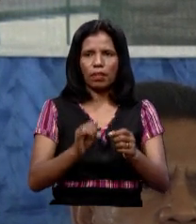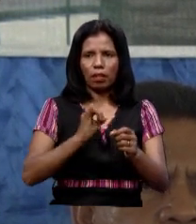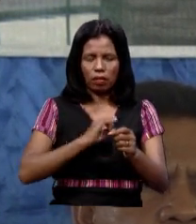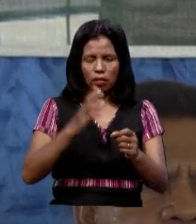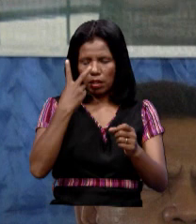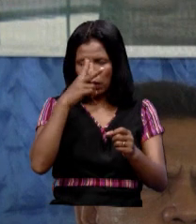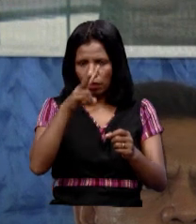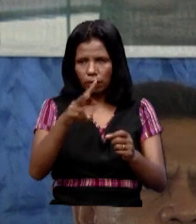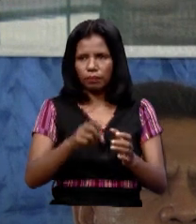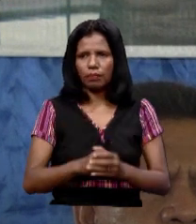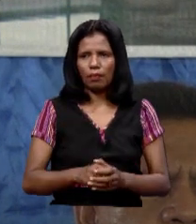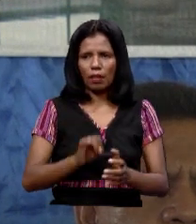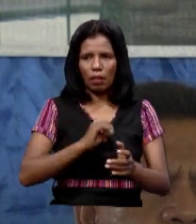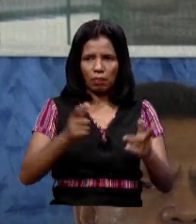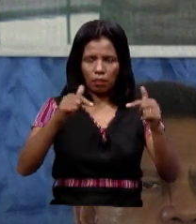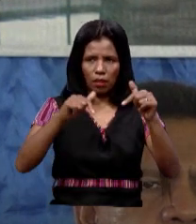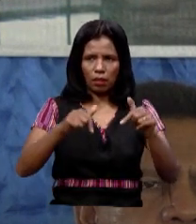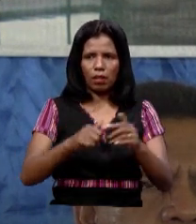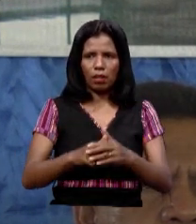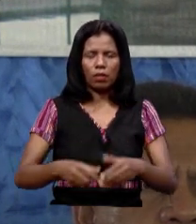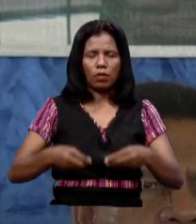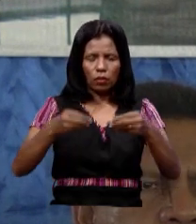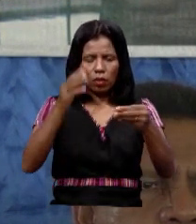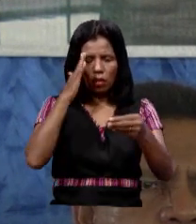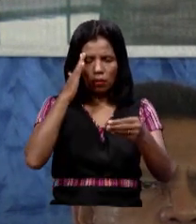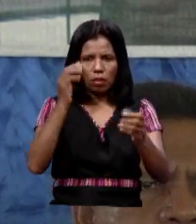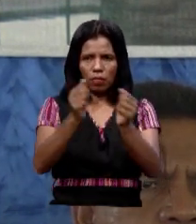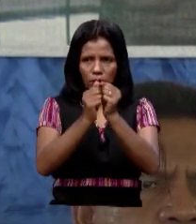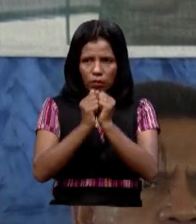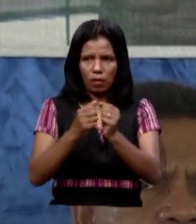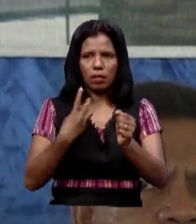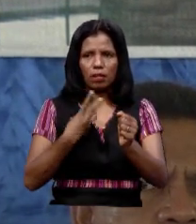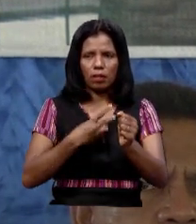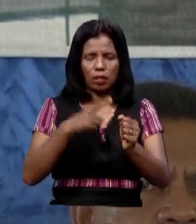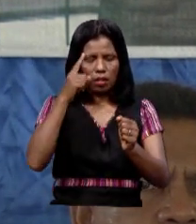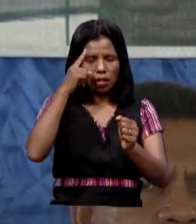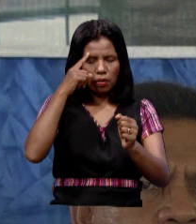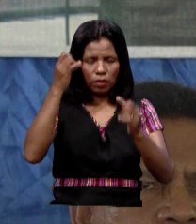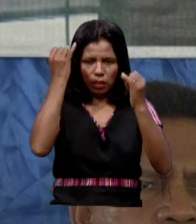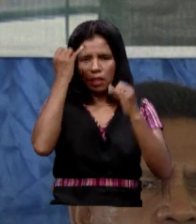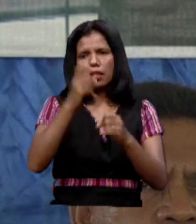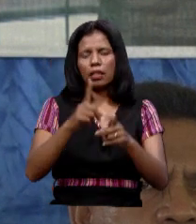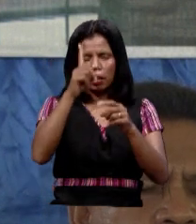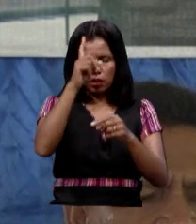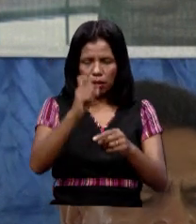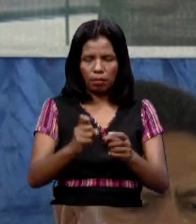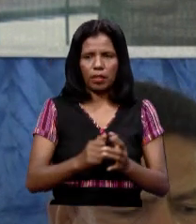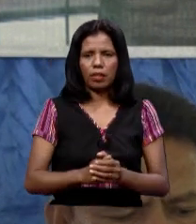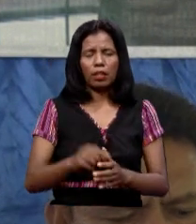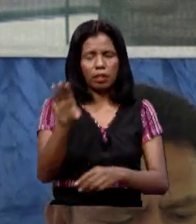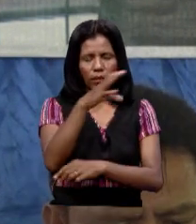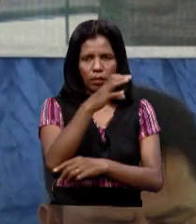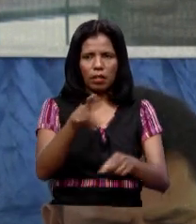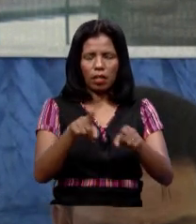também. Hau mais nem, não usa canoa. Ita foca nem pomalo. Kata kita halo exame consciência de Natal e Nenas reflexão, mira. Kata kau